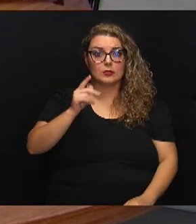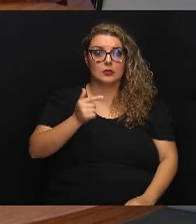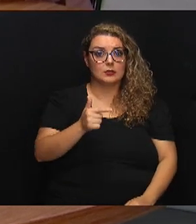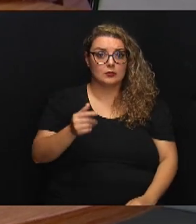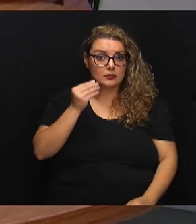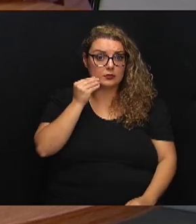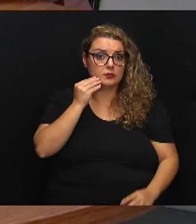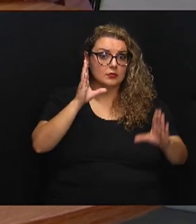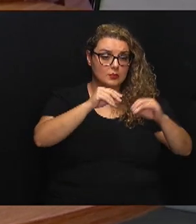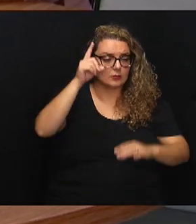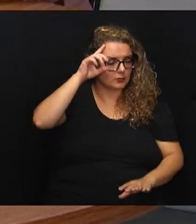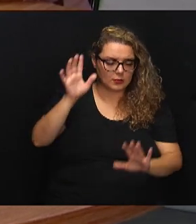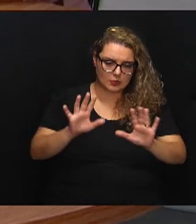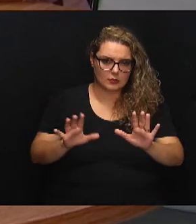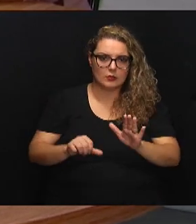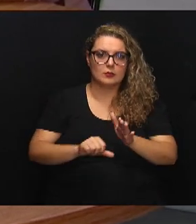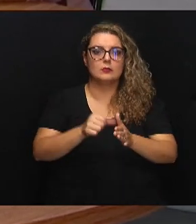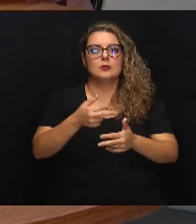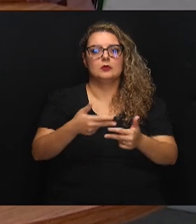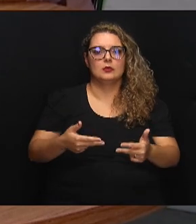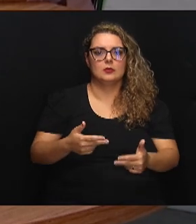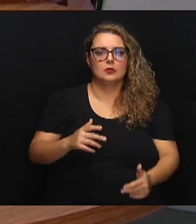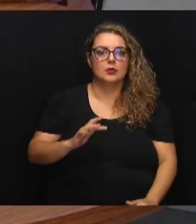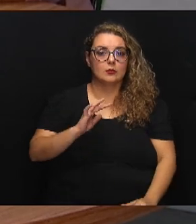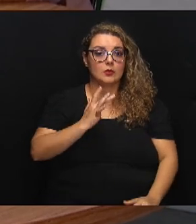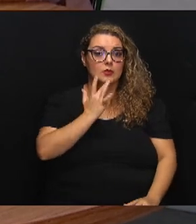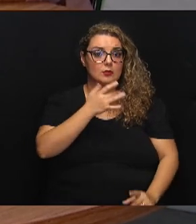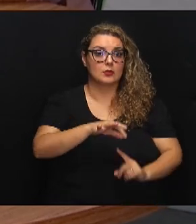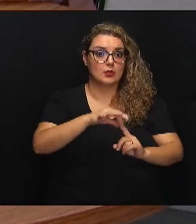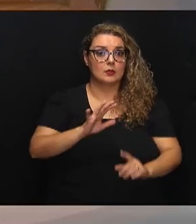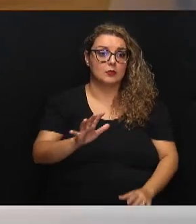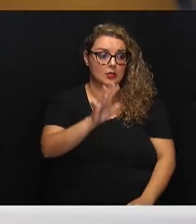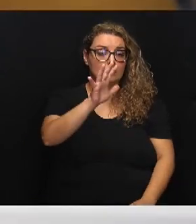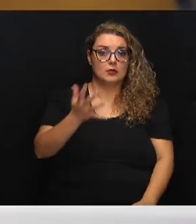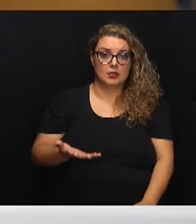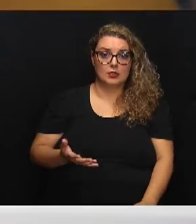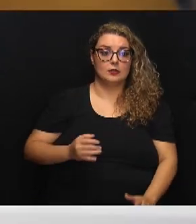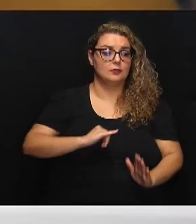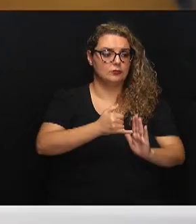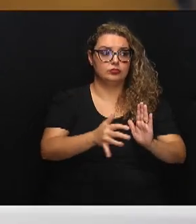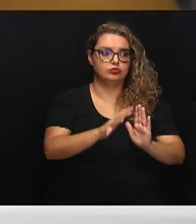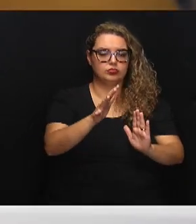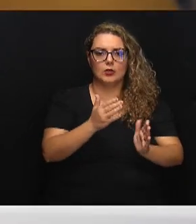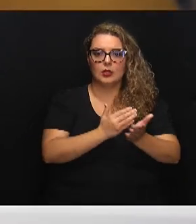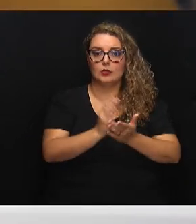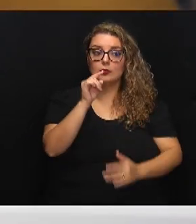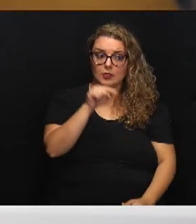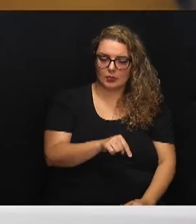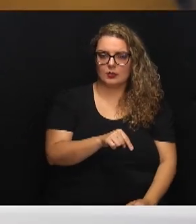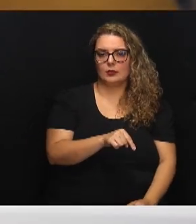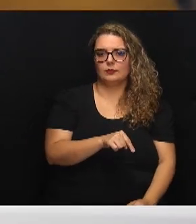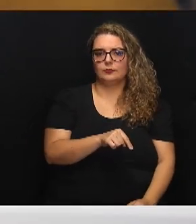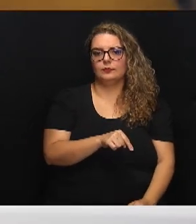outra. Primeira coisa, priorize as dívidas mais caras. Primeiro, olha aquela que é os juros mais absurdos. Vamos começar a atacar por elas. Eu